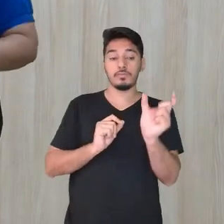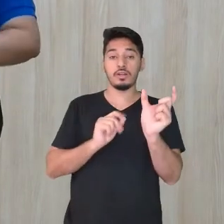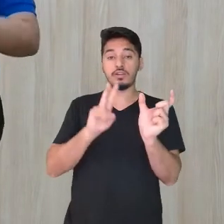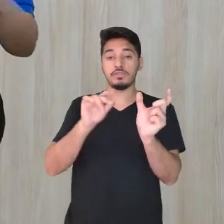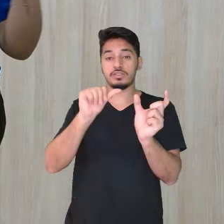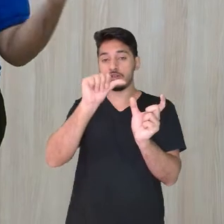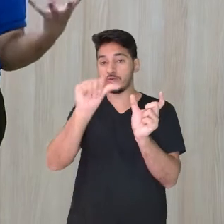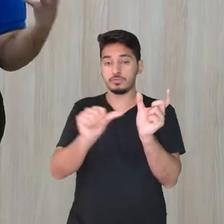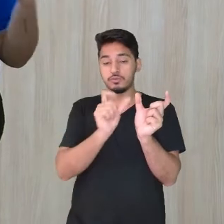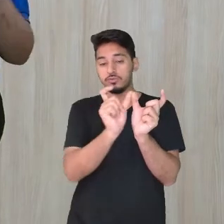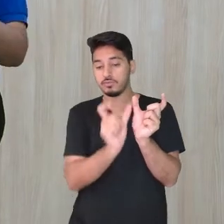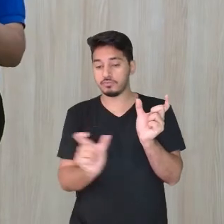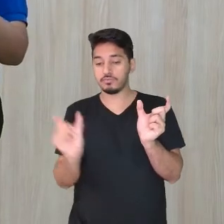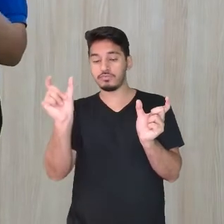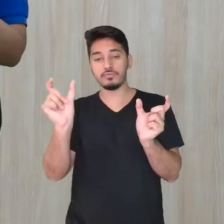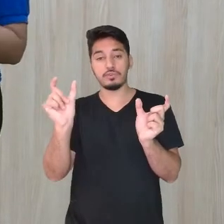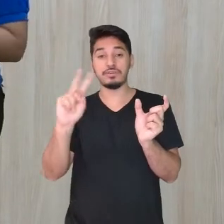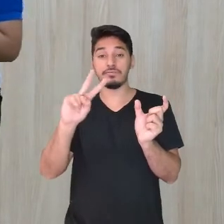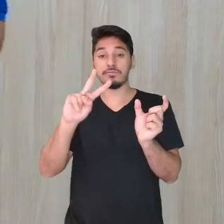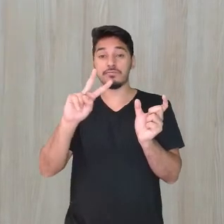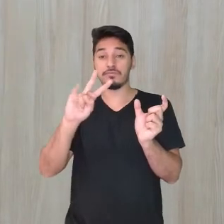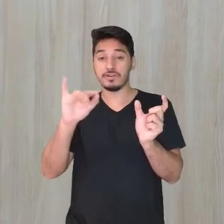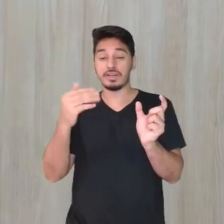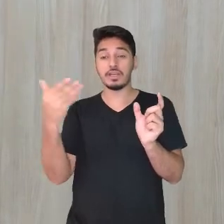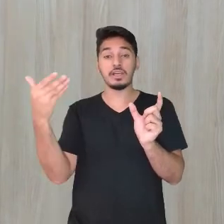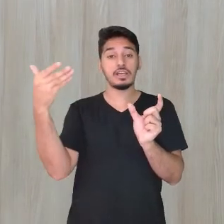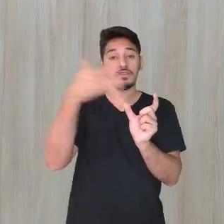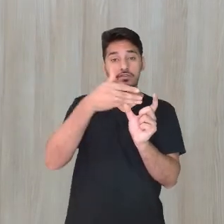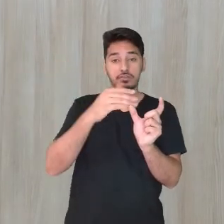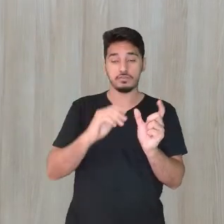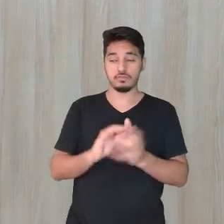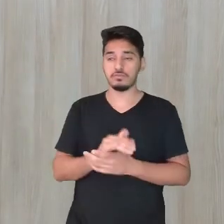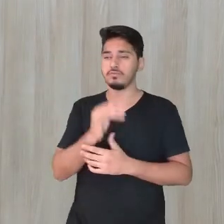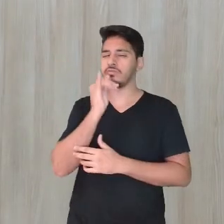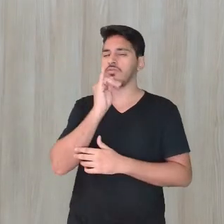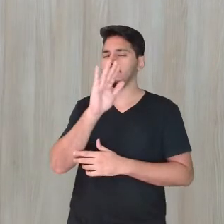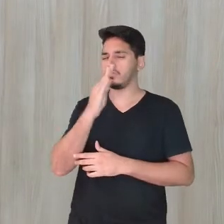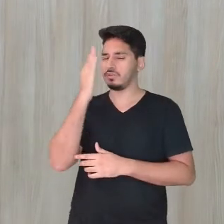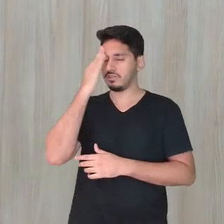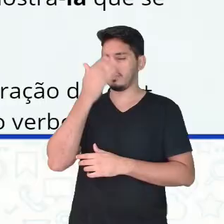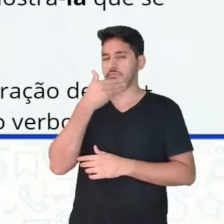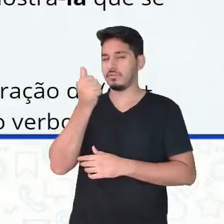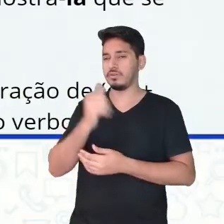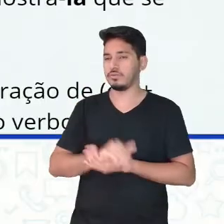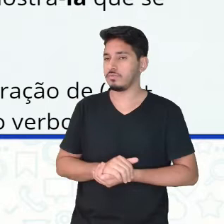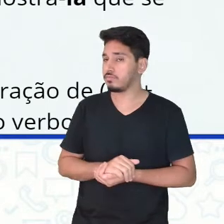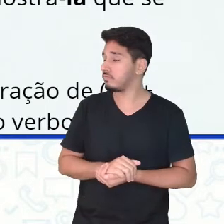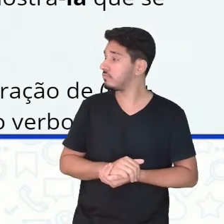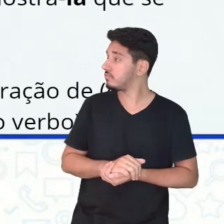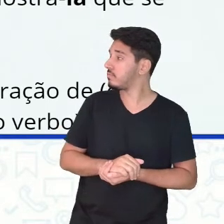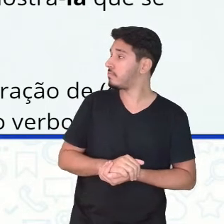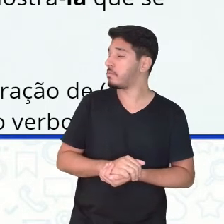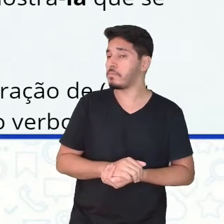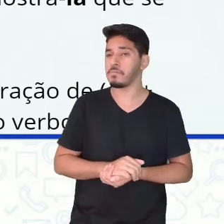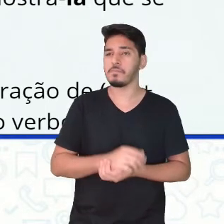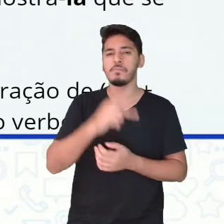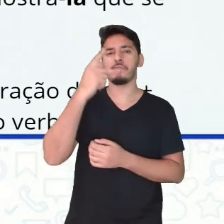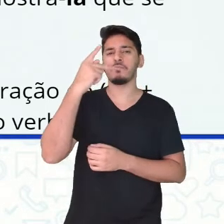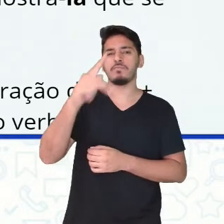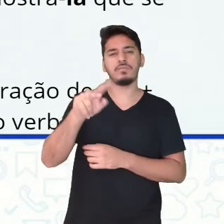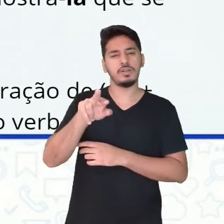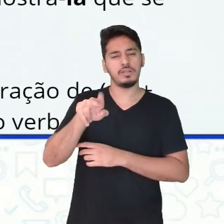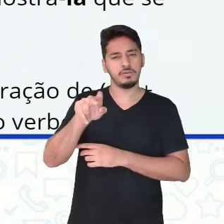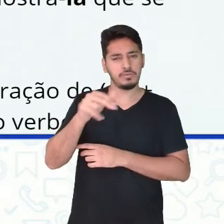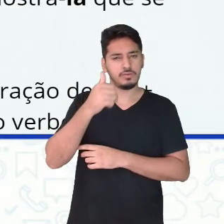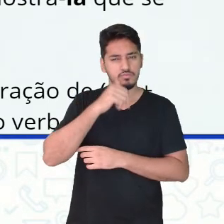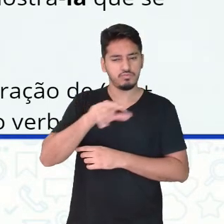ou seja, um termo anterior. Certo? Então, bora lá, bora ver o exemplo para que a gente entenda melhor. Sua irmã